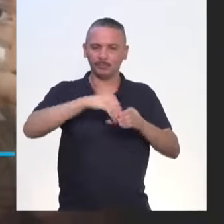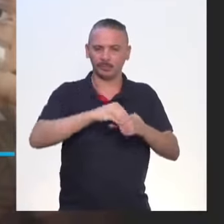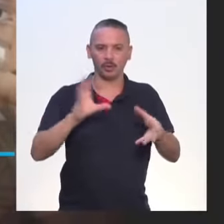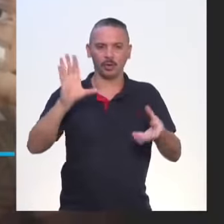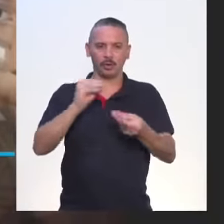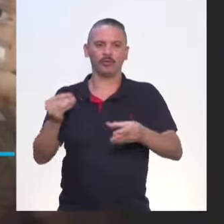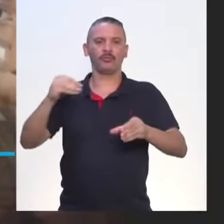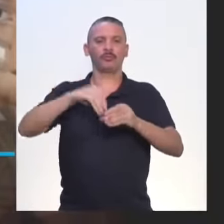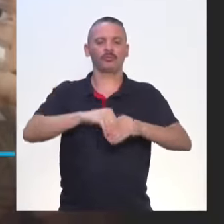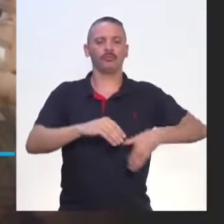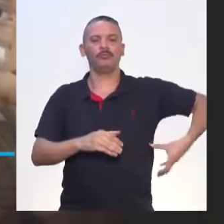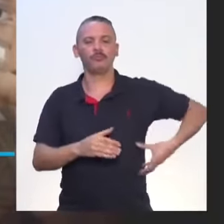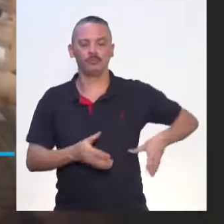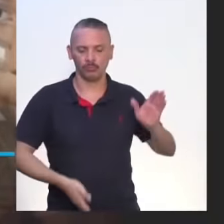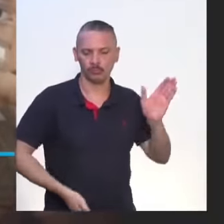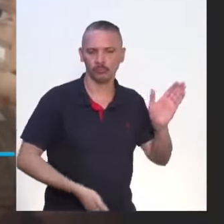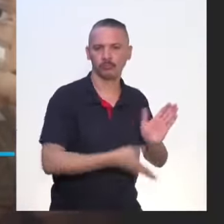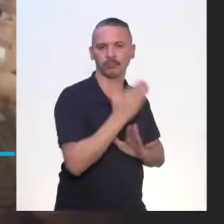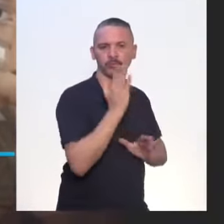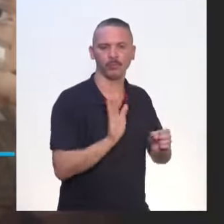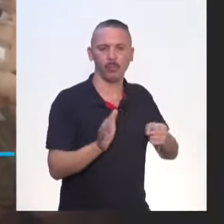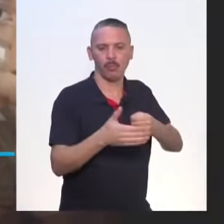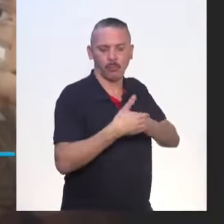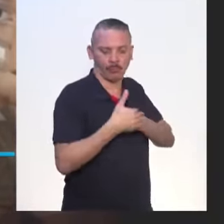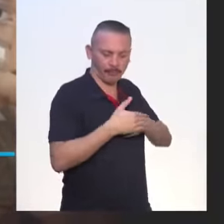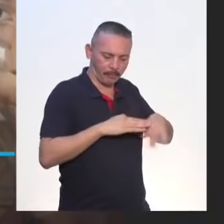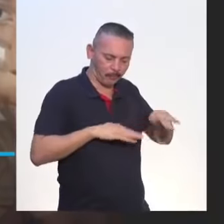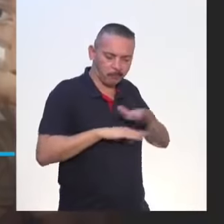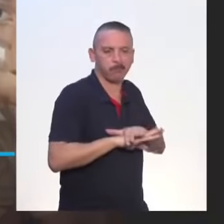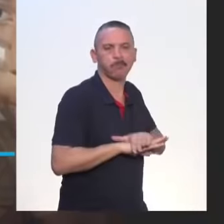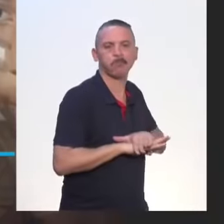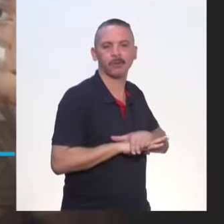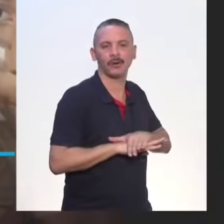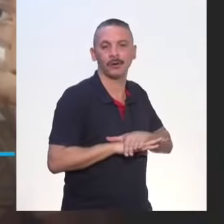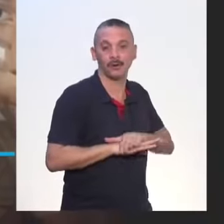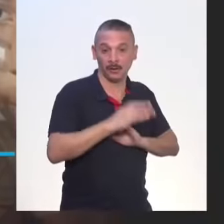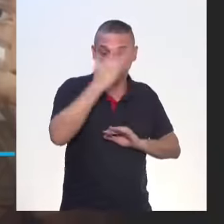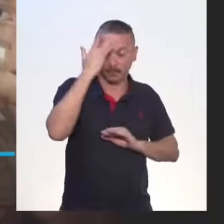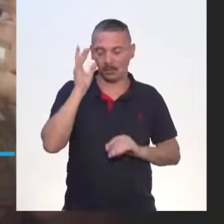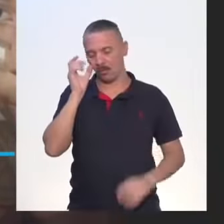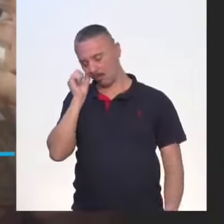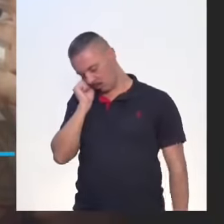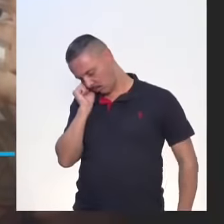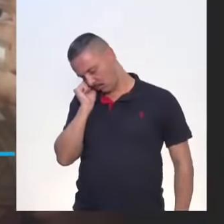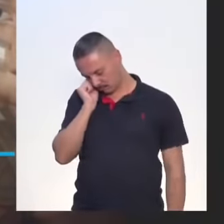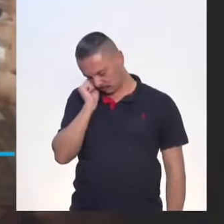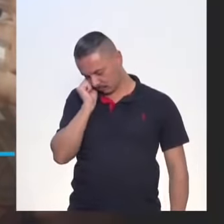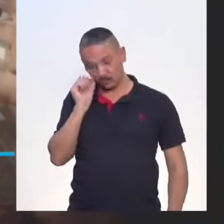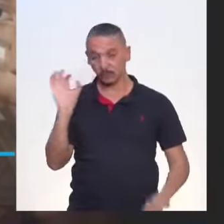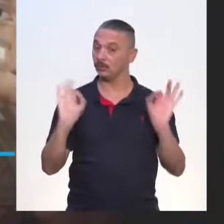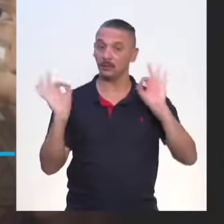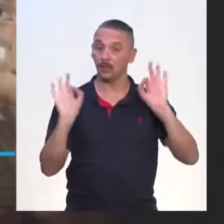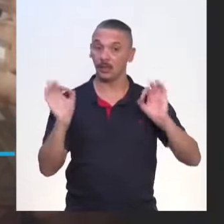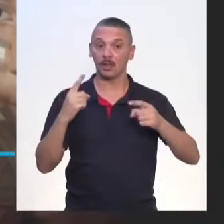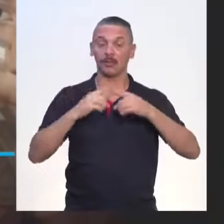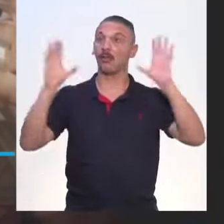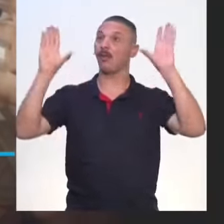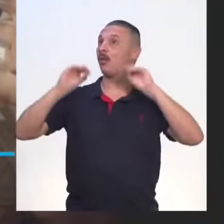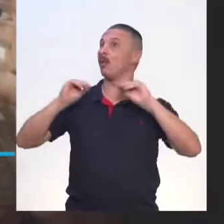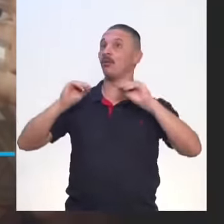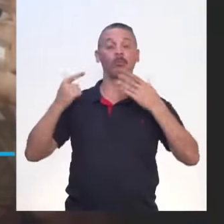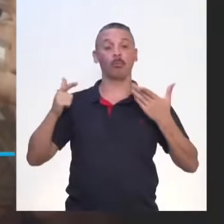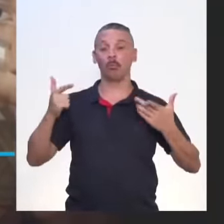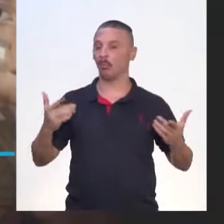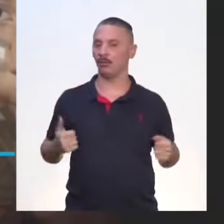levou para a toca dele e ficou lá. E ninguém mais conseguia dormir, porque a noite nunca mais vinha. Né? E